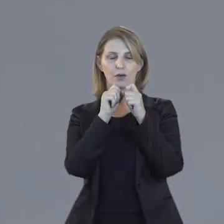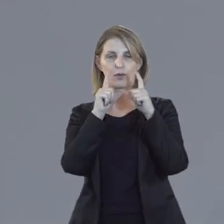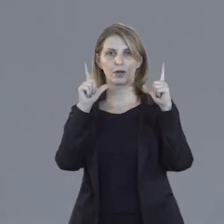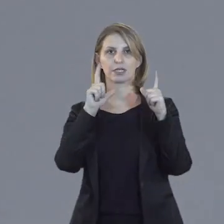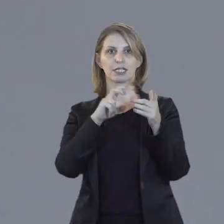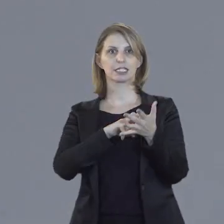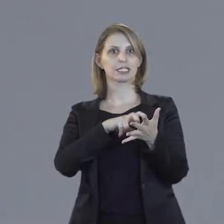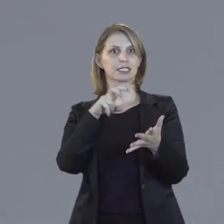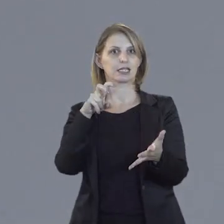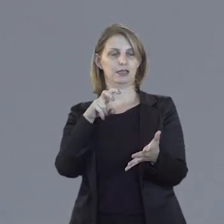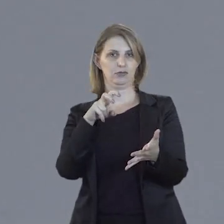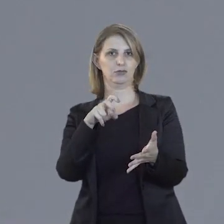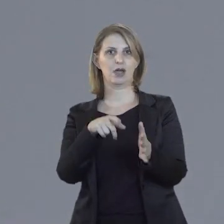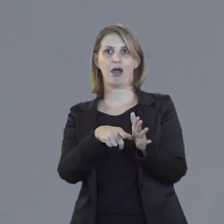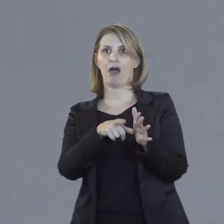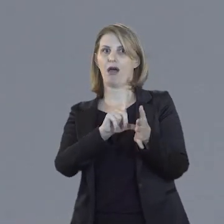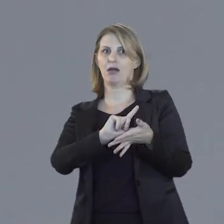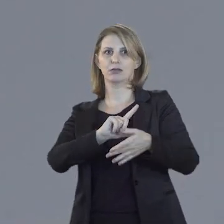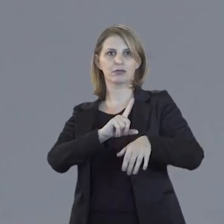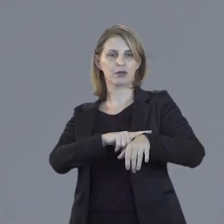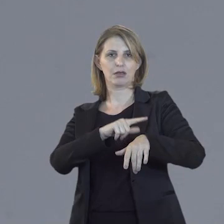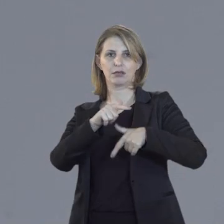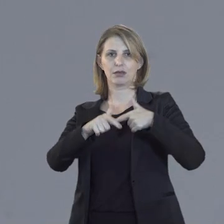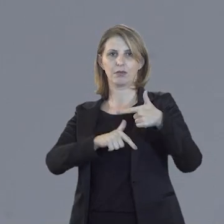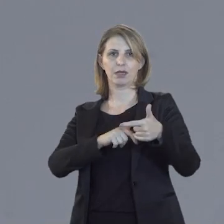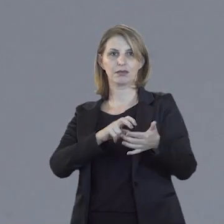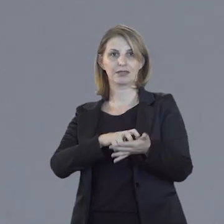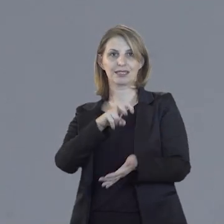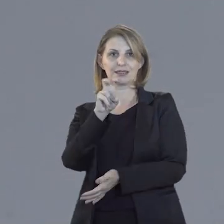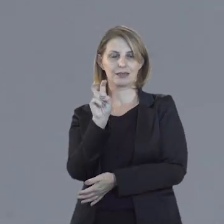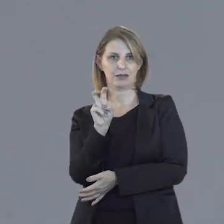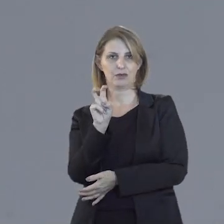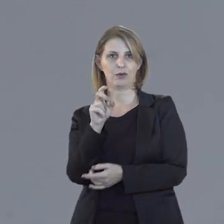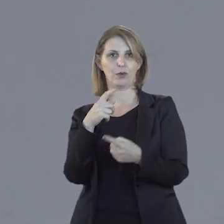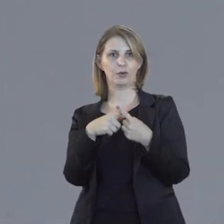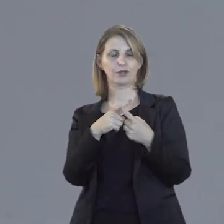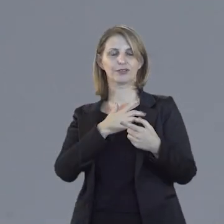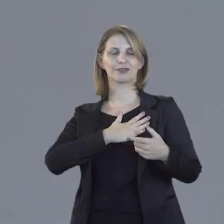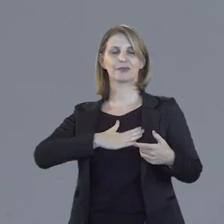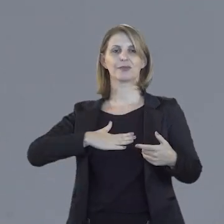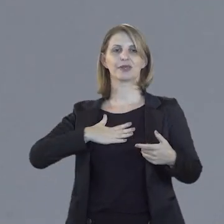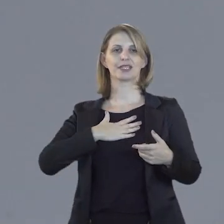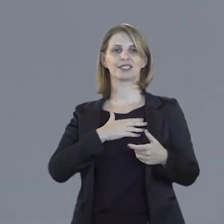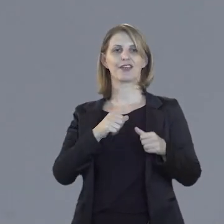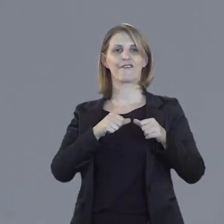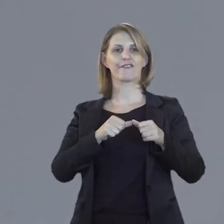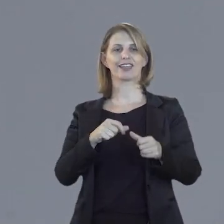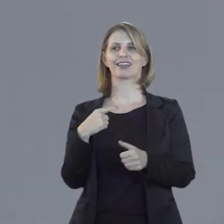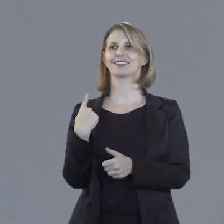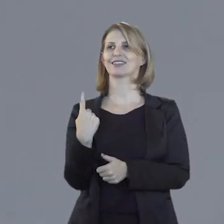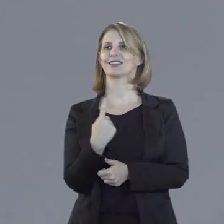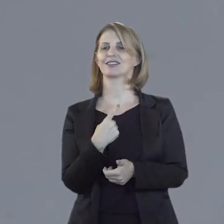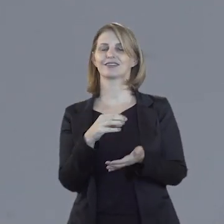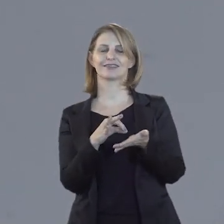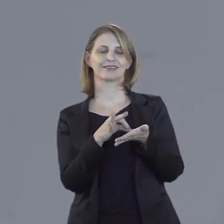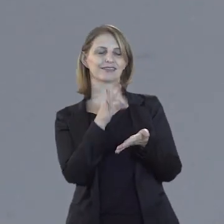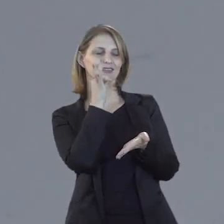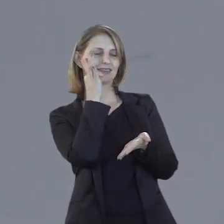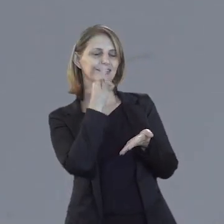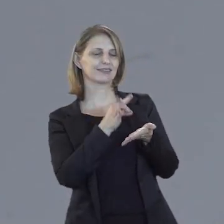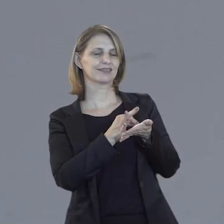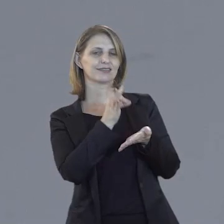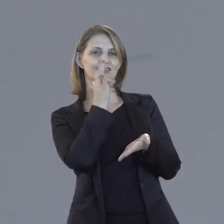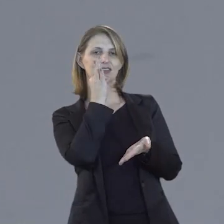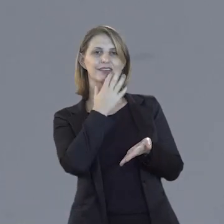eu gosto, né, de acordar cedo, eu acordo muito antes do meu horário de trabalho, às 5 da manhã, porque eu tenho prazer em